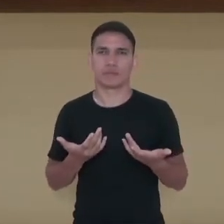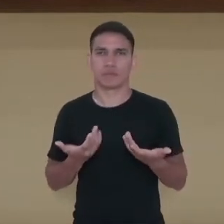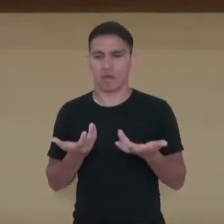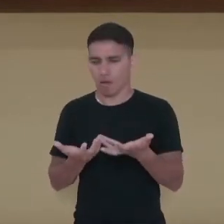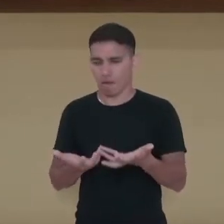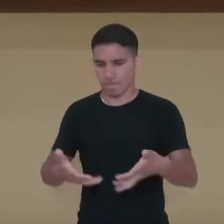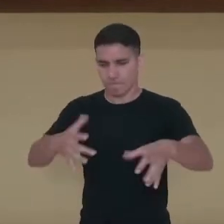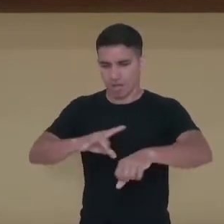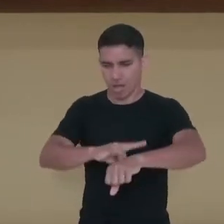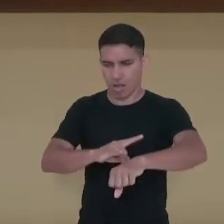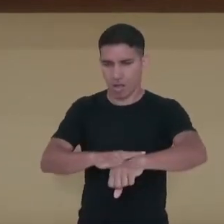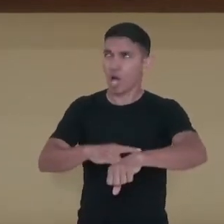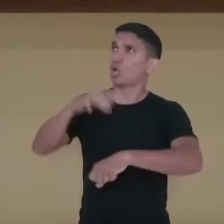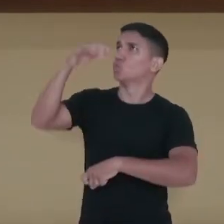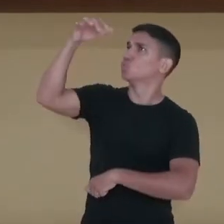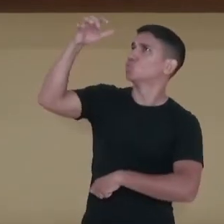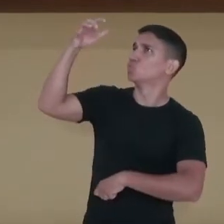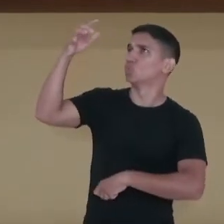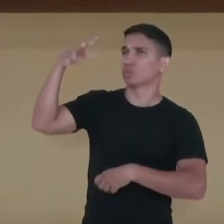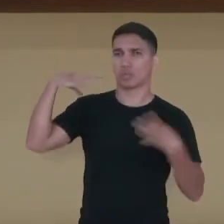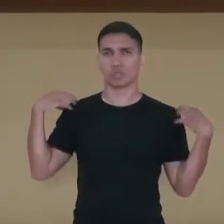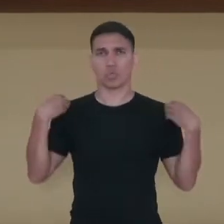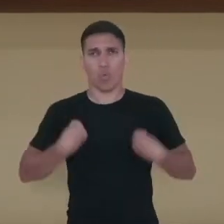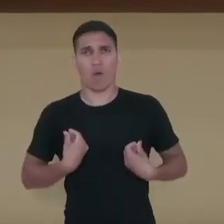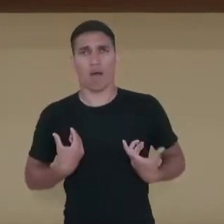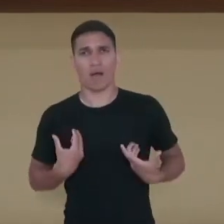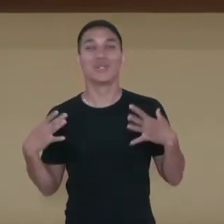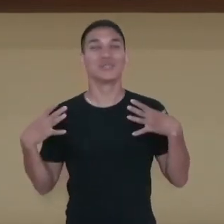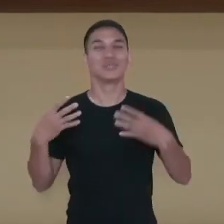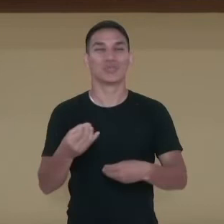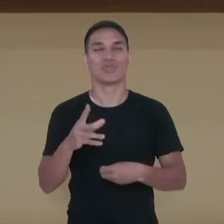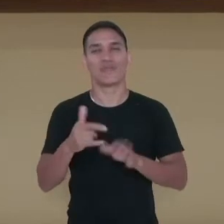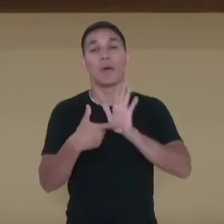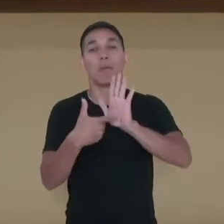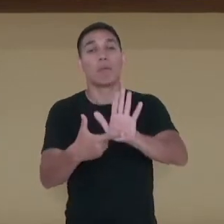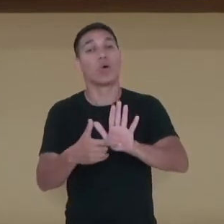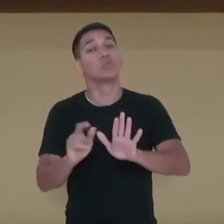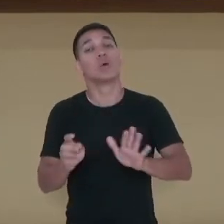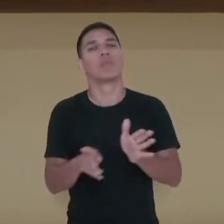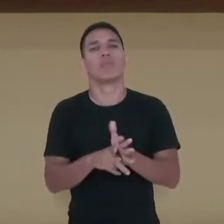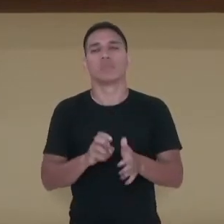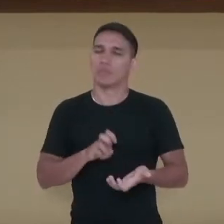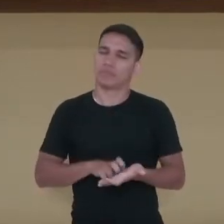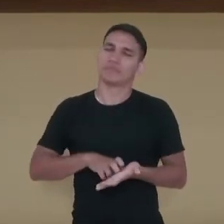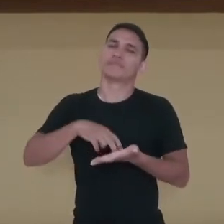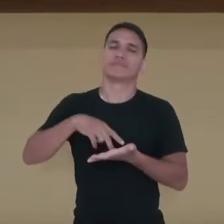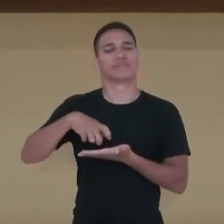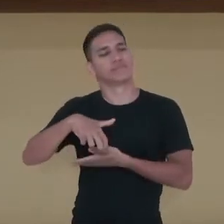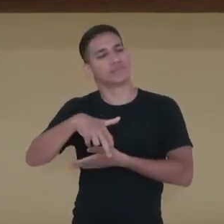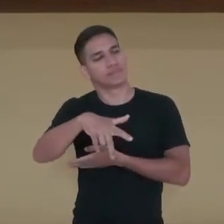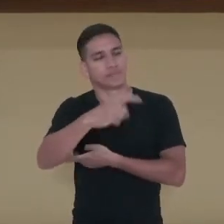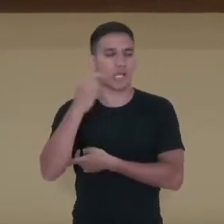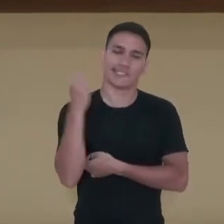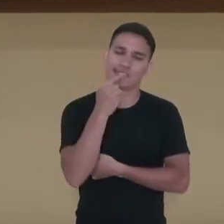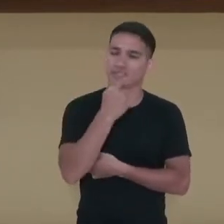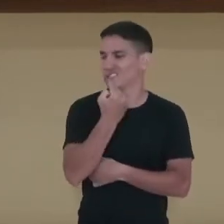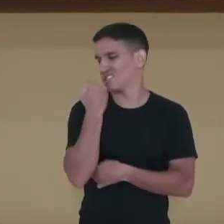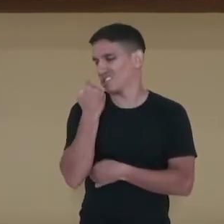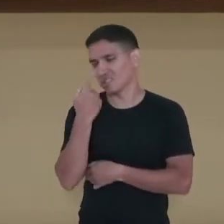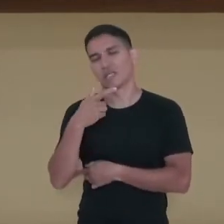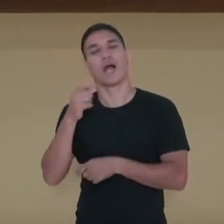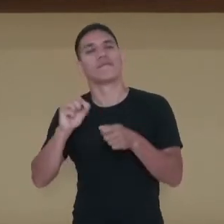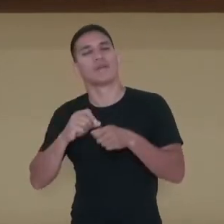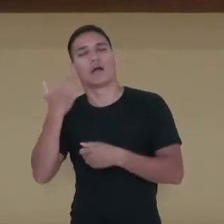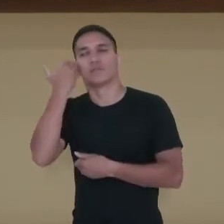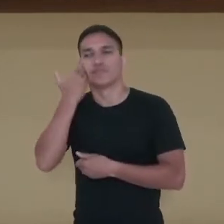vaso, chuveiro, toalha. Tudo isso vai mostrar que ele está levantando de manhã, que ele foi escovar os dentes, fez a barba,